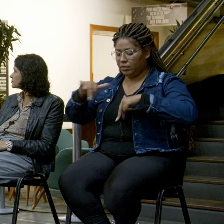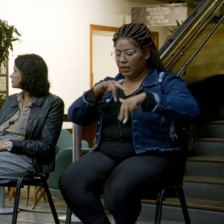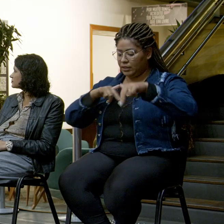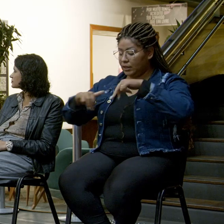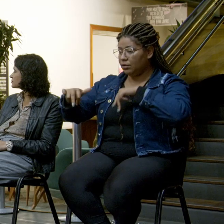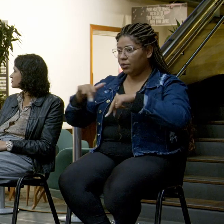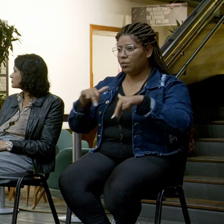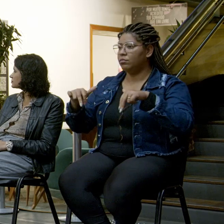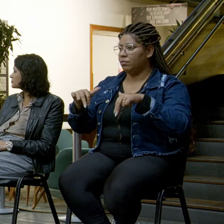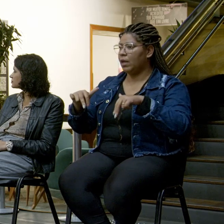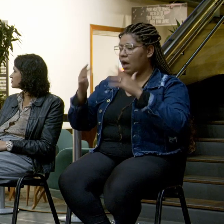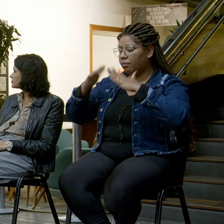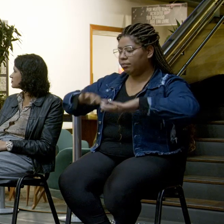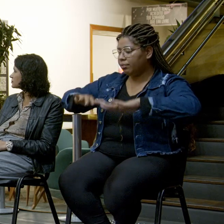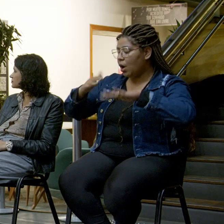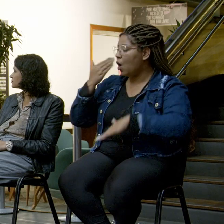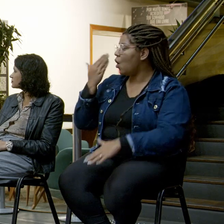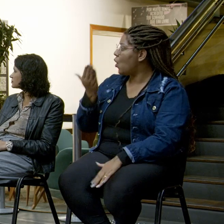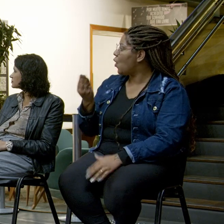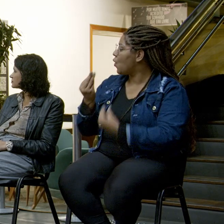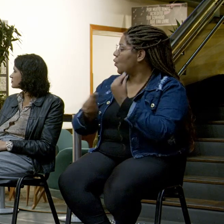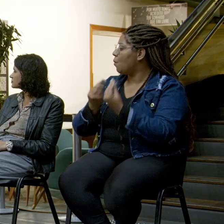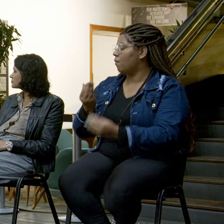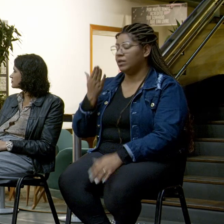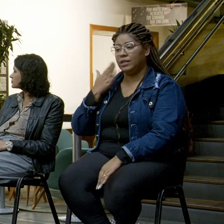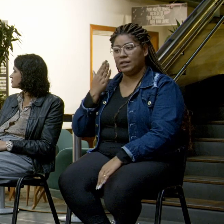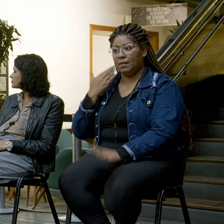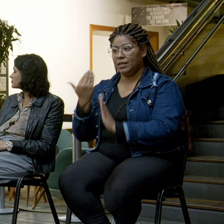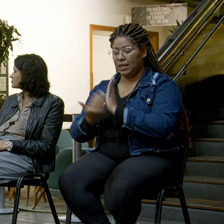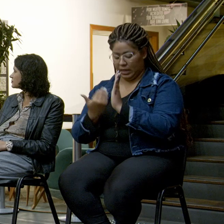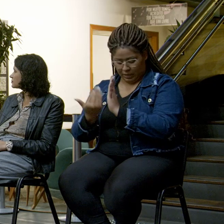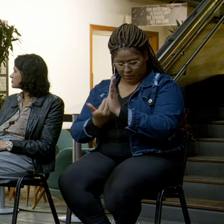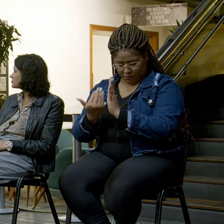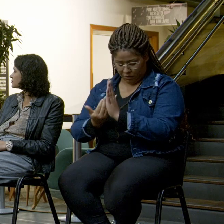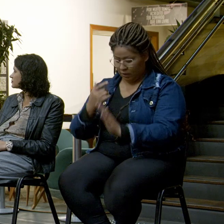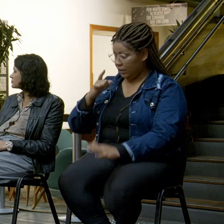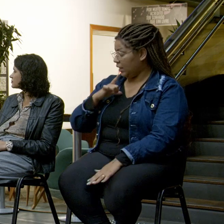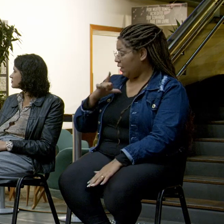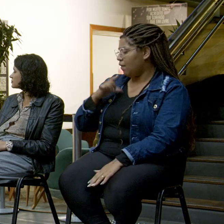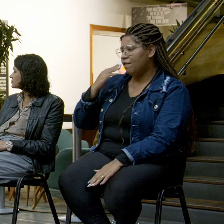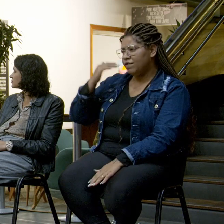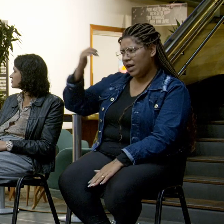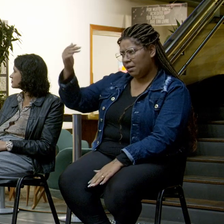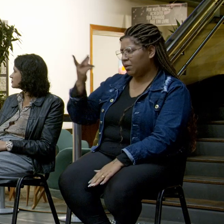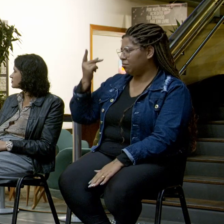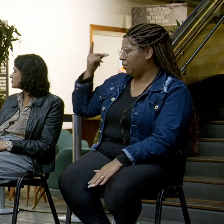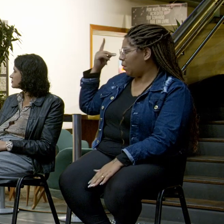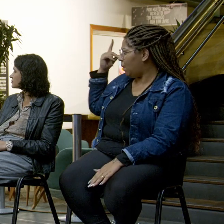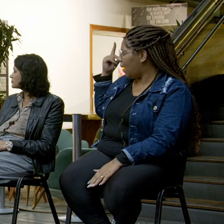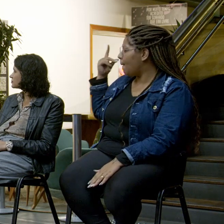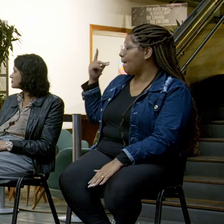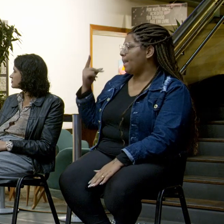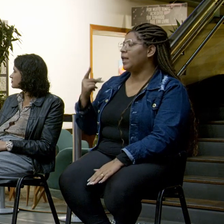dele. Como vocês sabem, né, esse livro do Hanstaden fez enorme sucesso na época, e uma